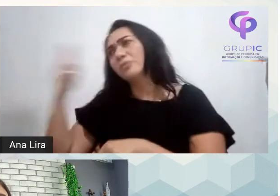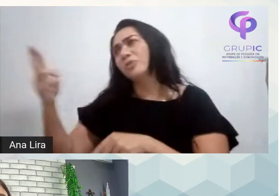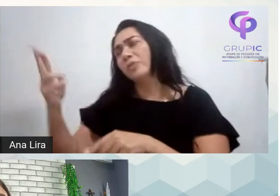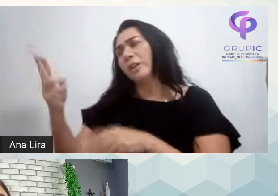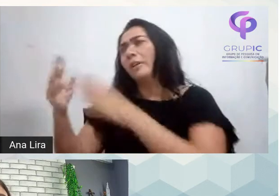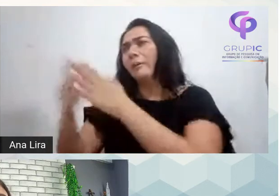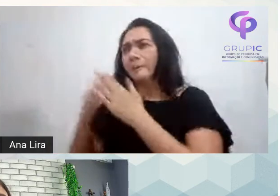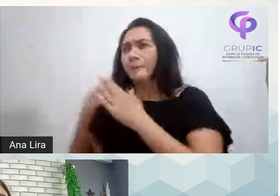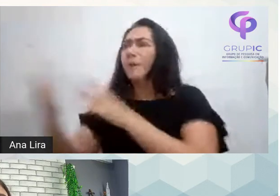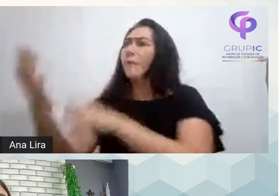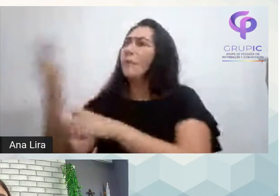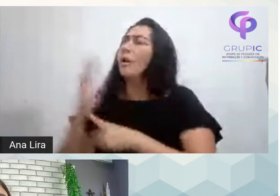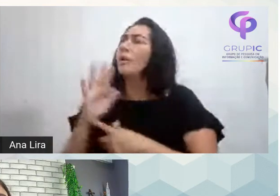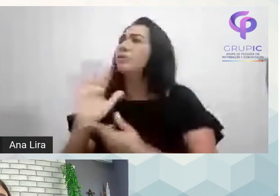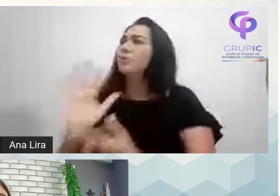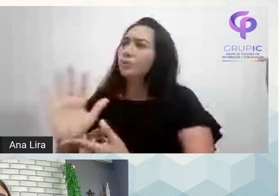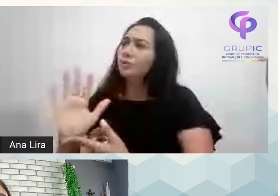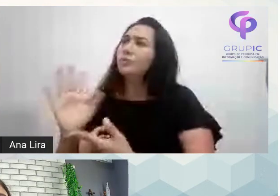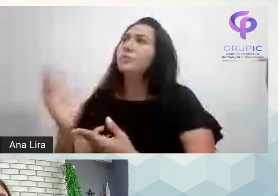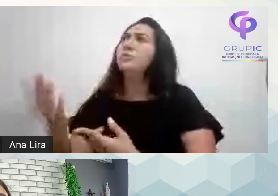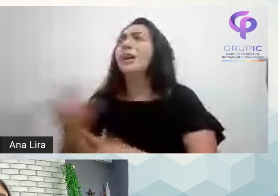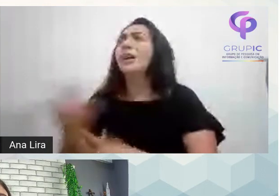E aí eu vou lá, dou uma lida